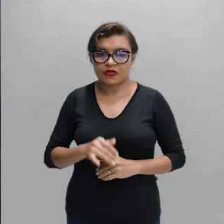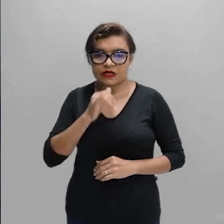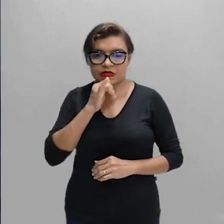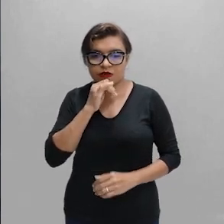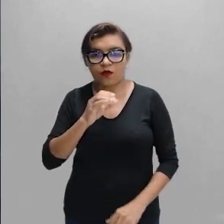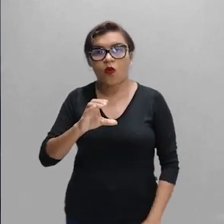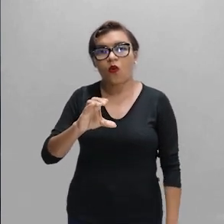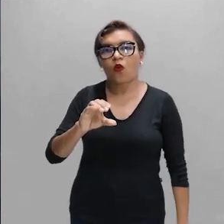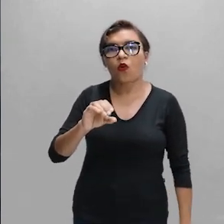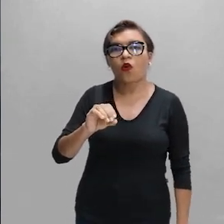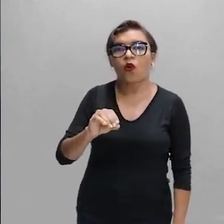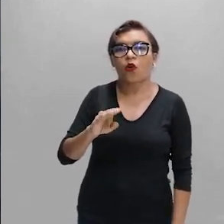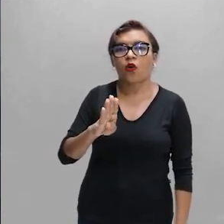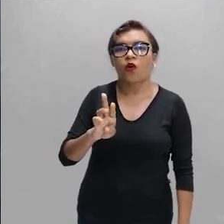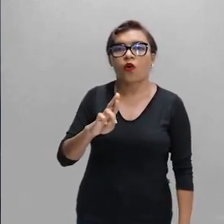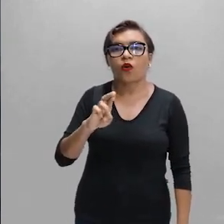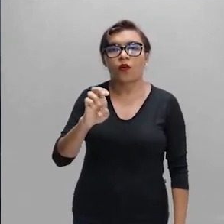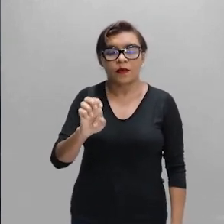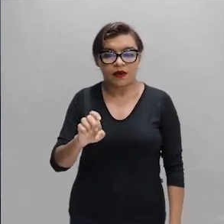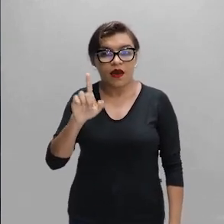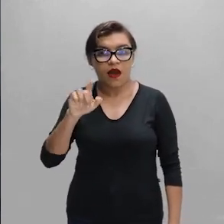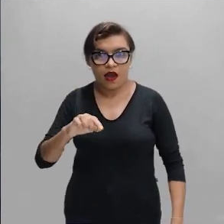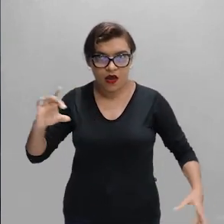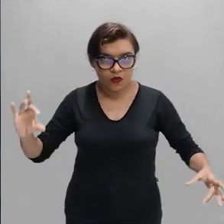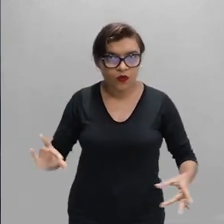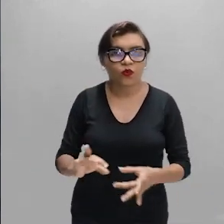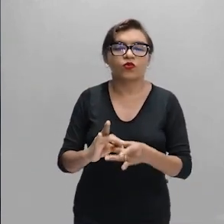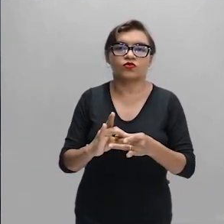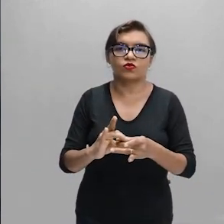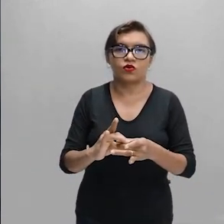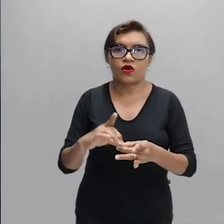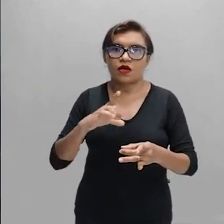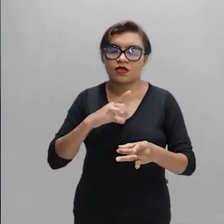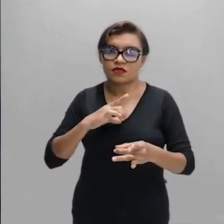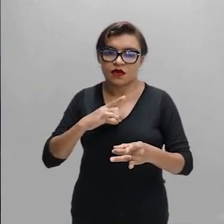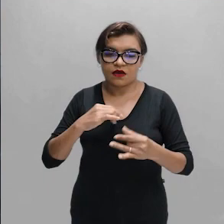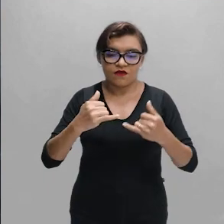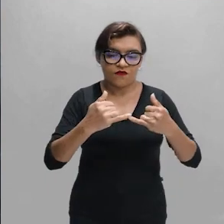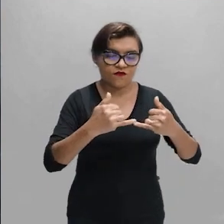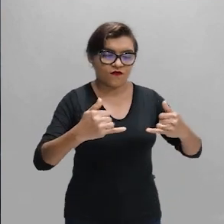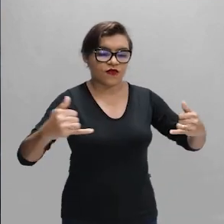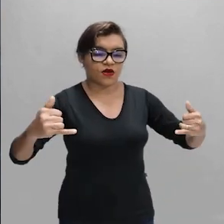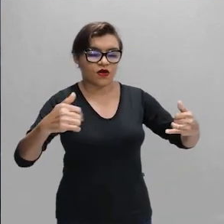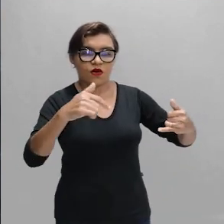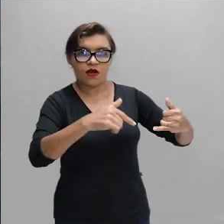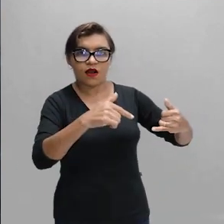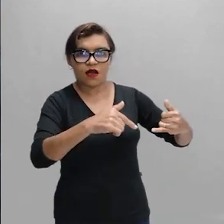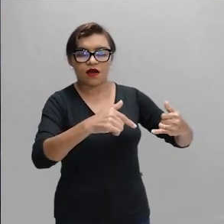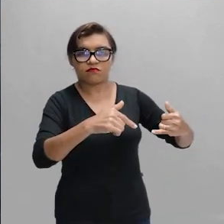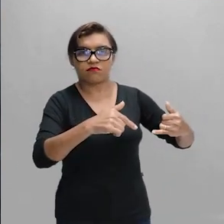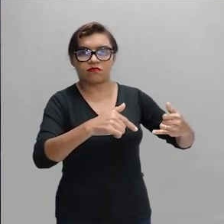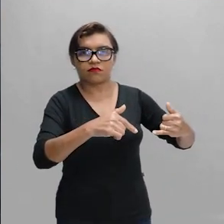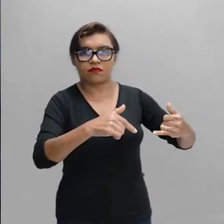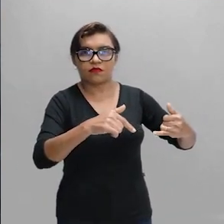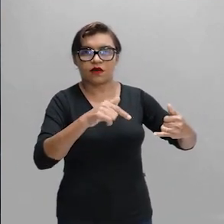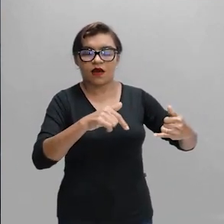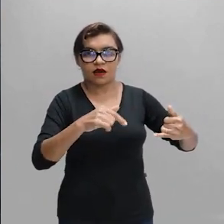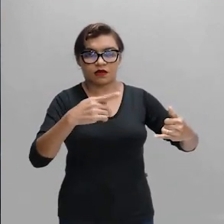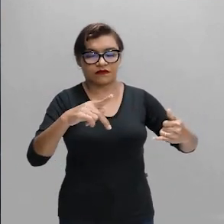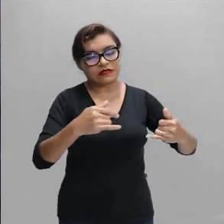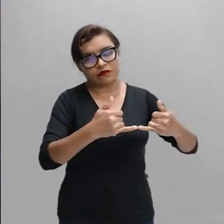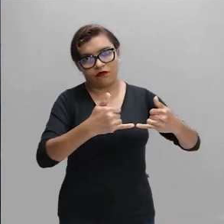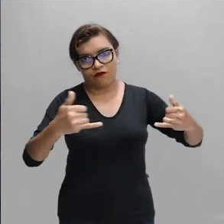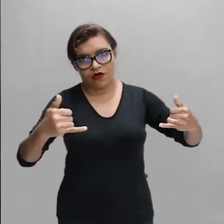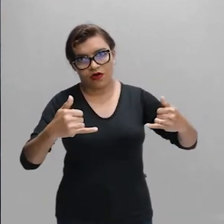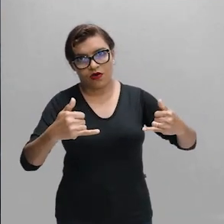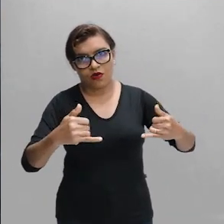exemplo, o cobre ele é um condutor. Né? Os fios da sua casa, eles são de cobre, né? Que é o